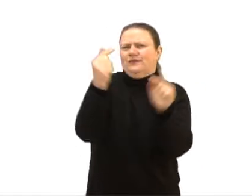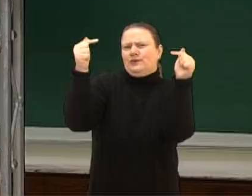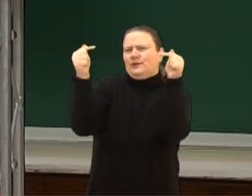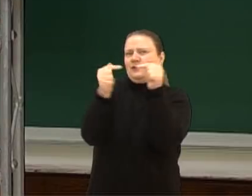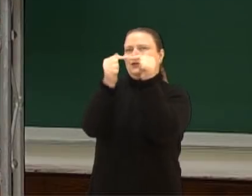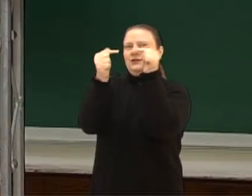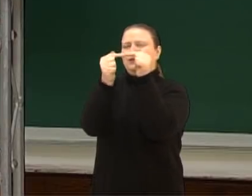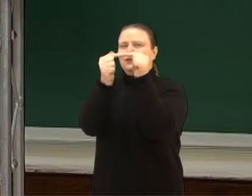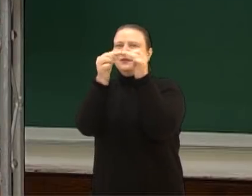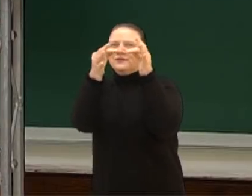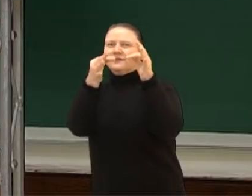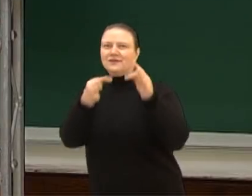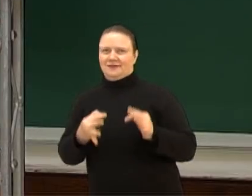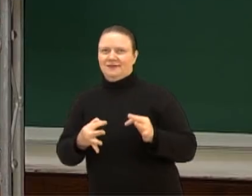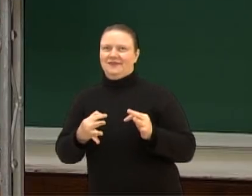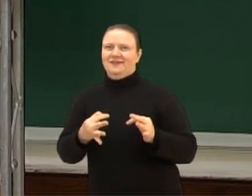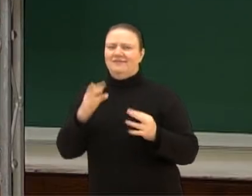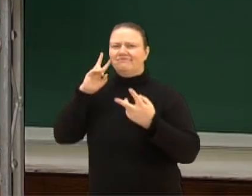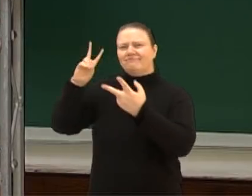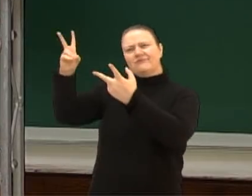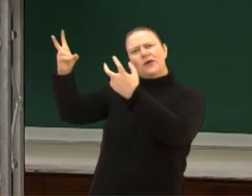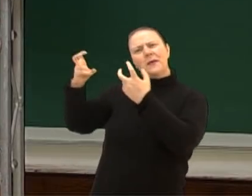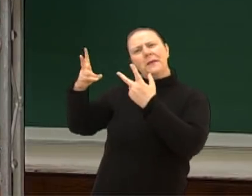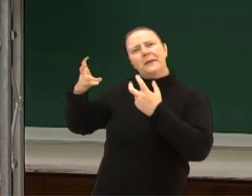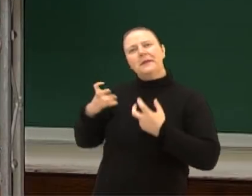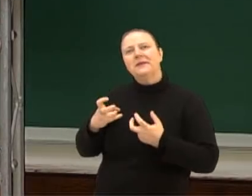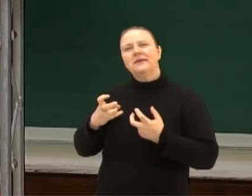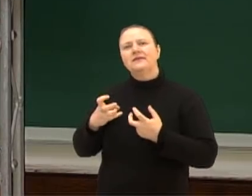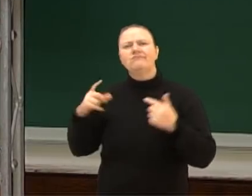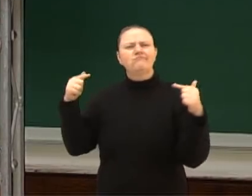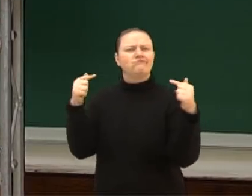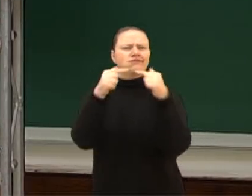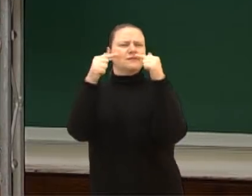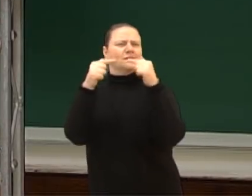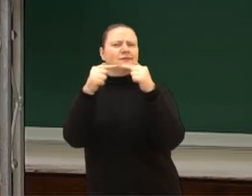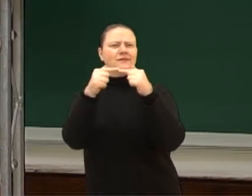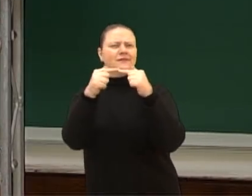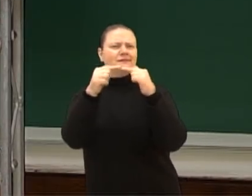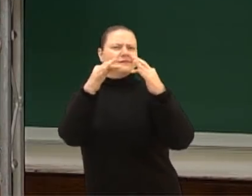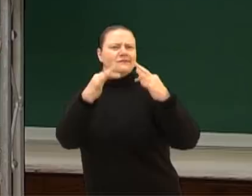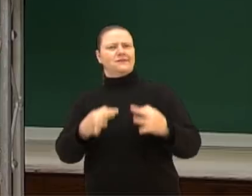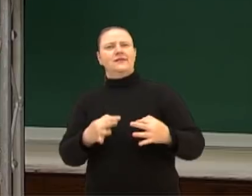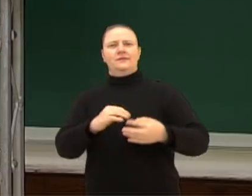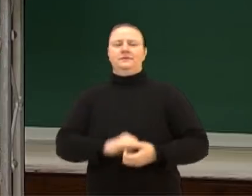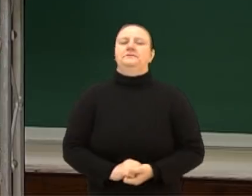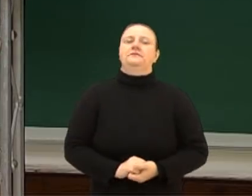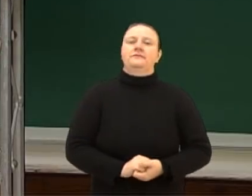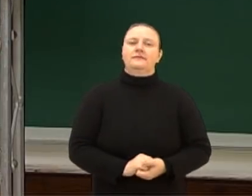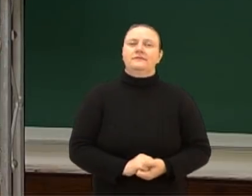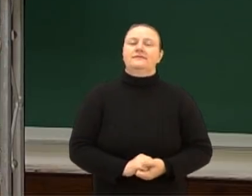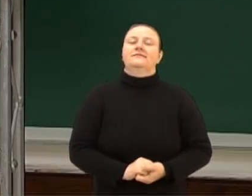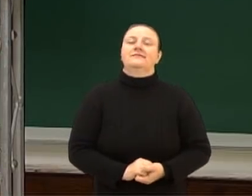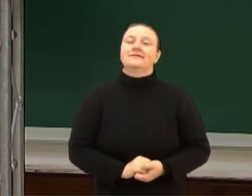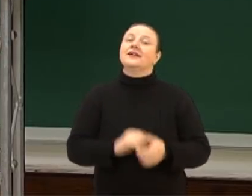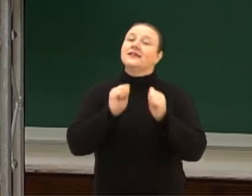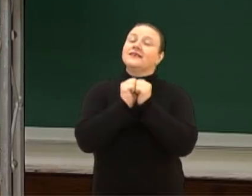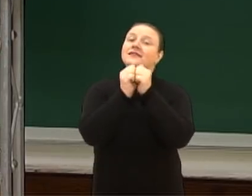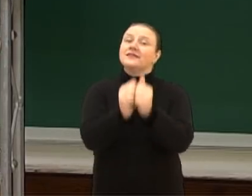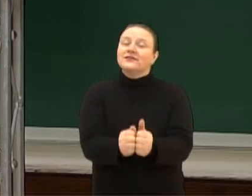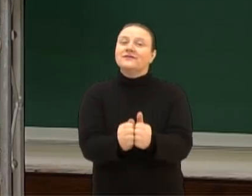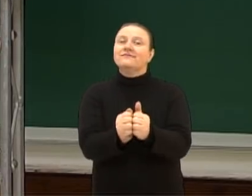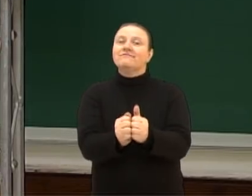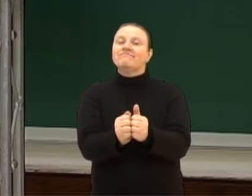então por essa ideia nós já percebemos que é relacionada à esfera artística e a literária também está ali junto